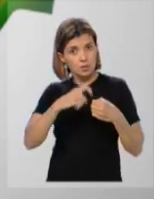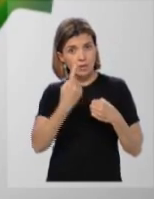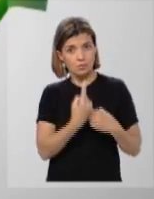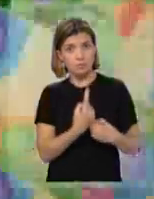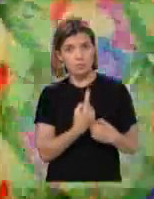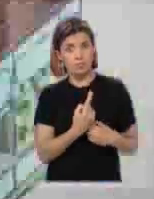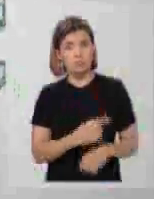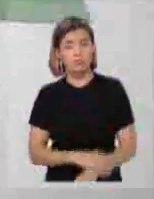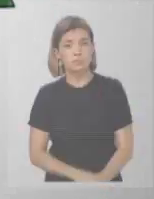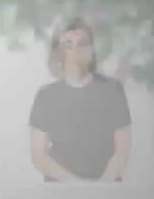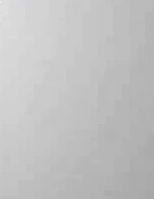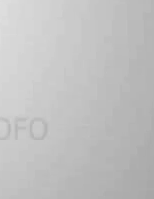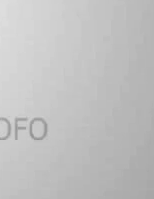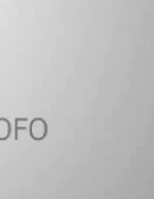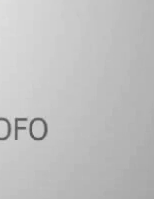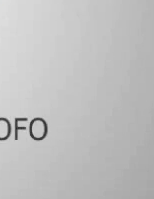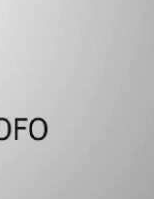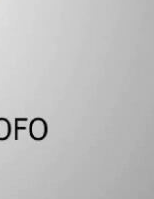seu alimento.